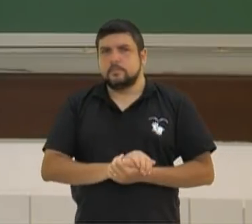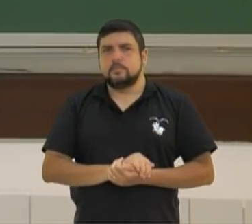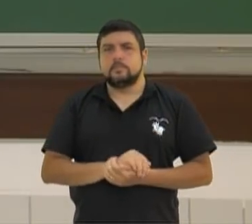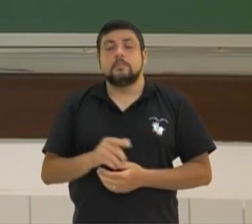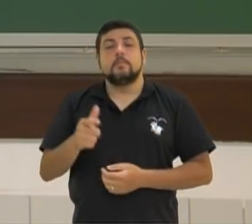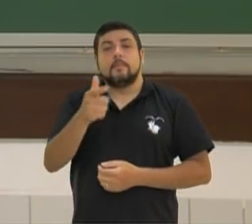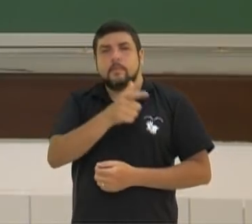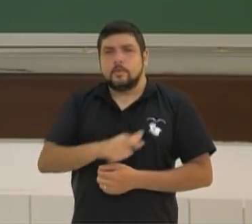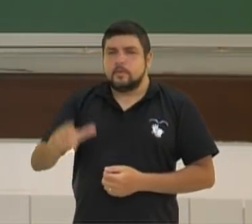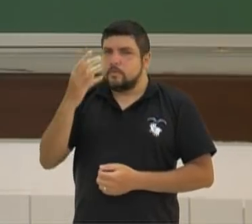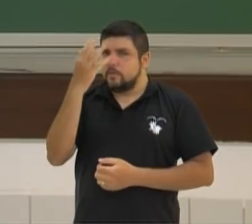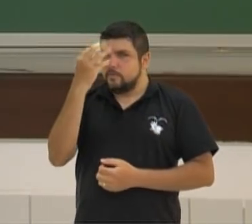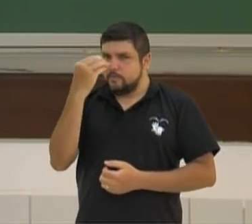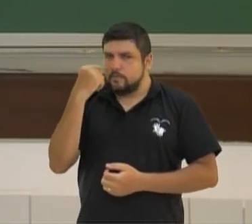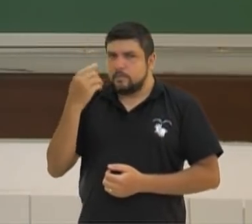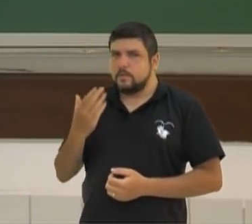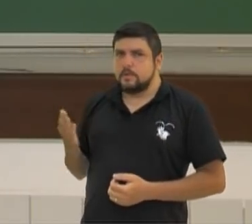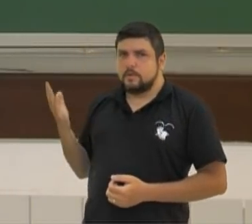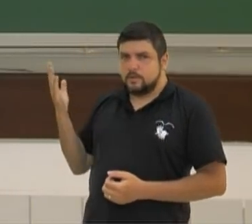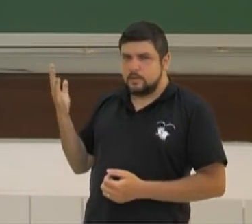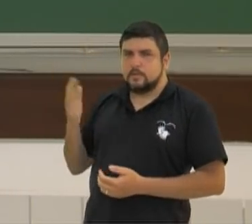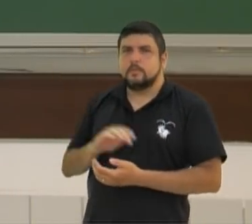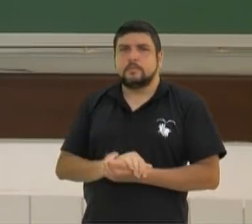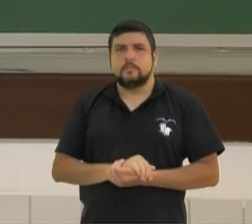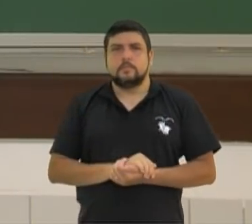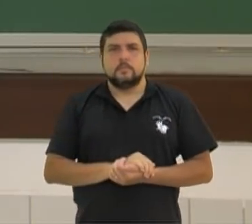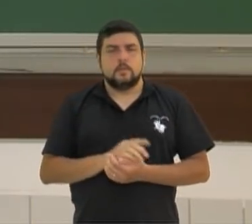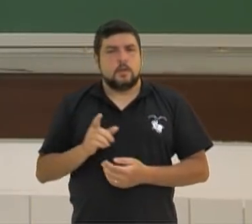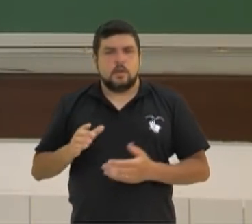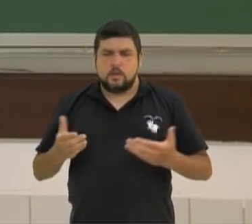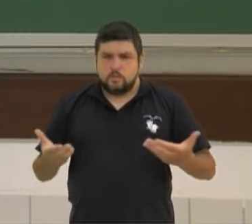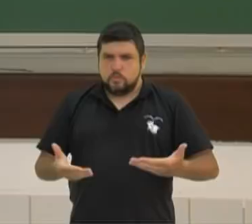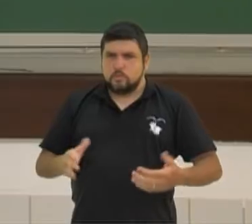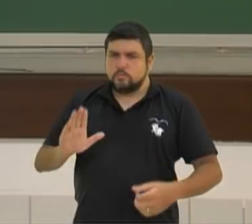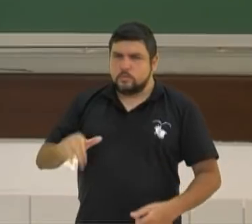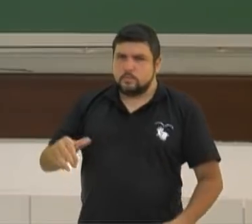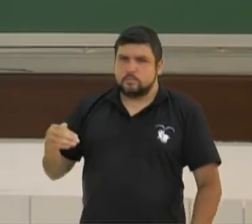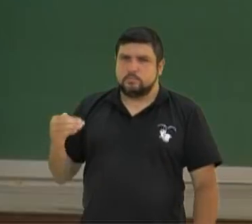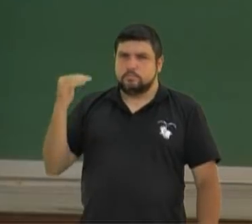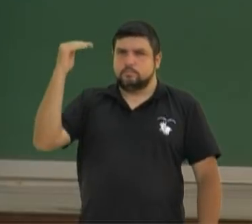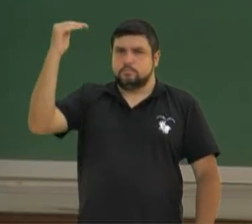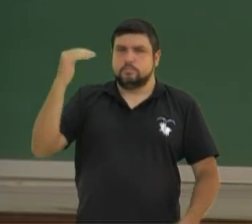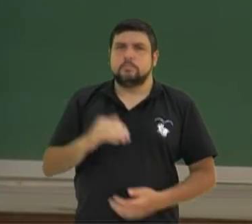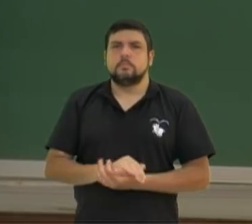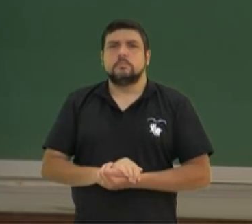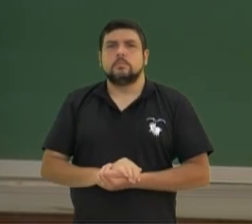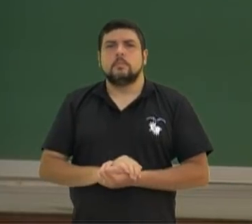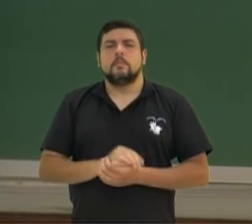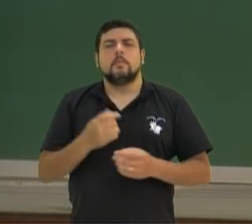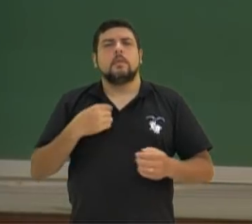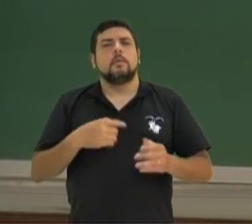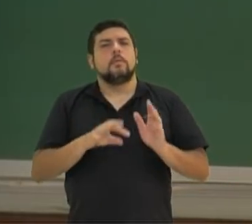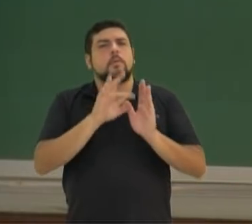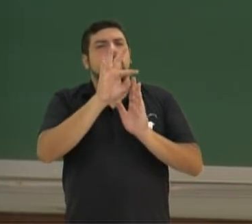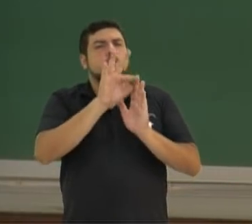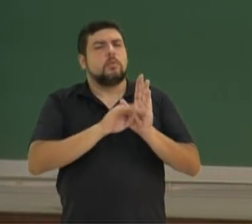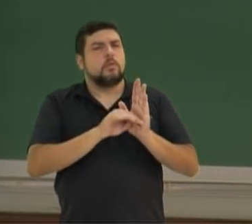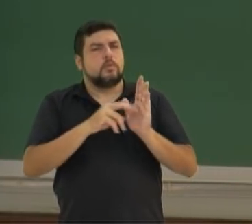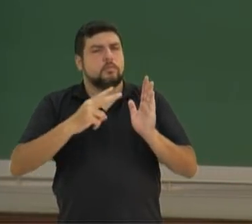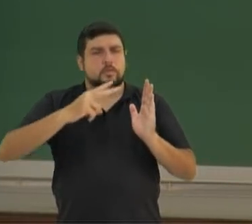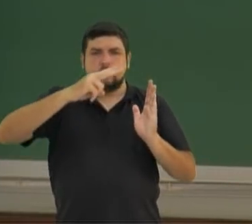uma foto agora, mais atual, da Malala já adulta, tá? E aí o texto vem assim.